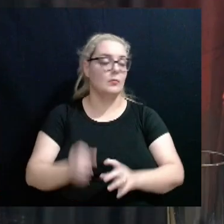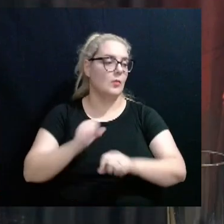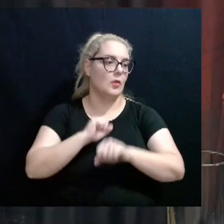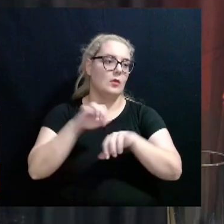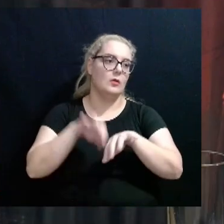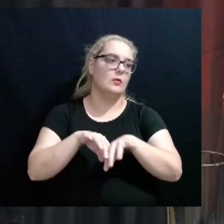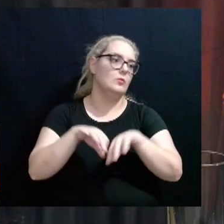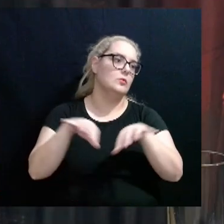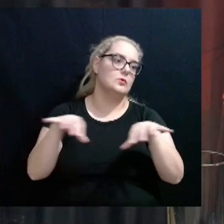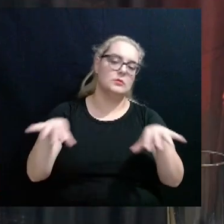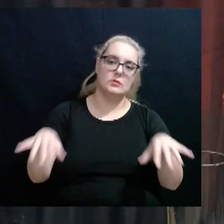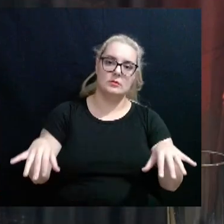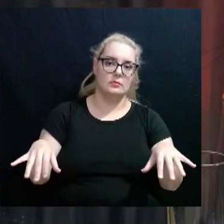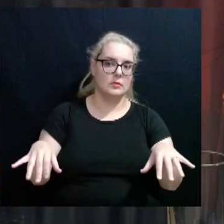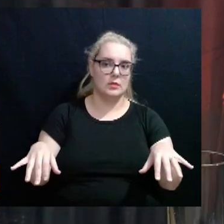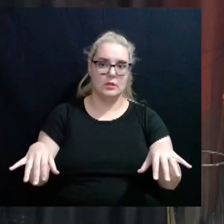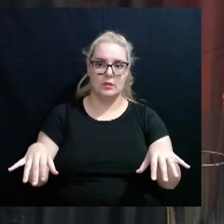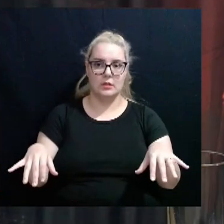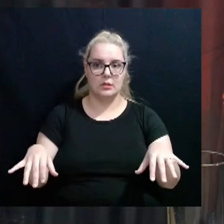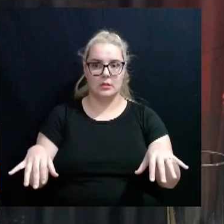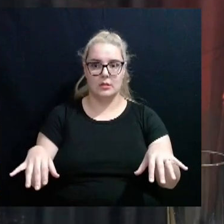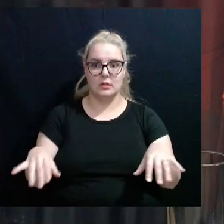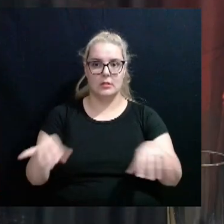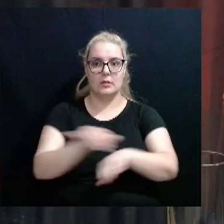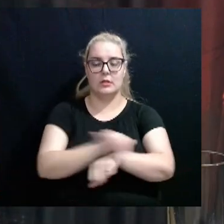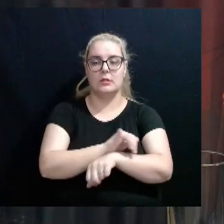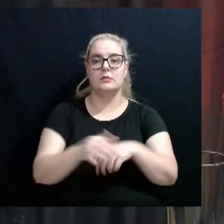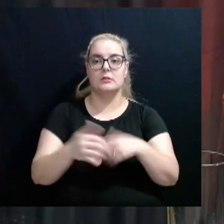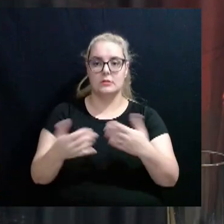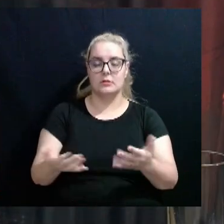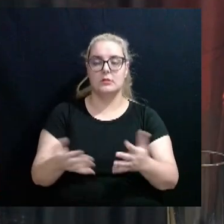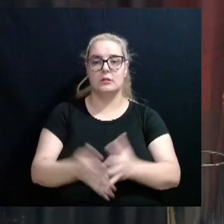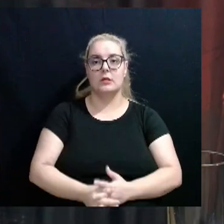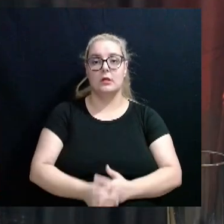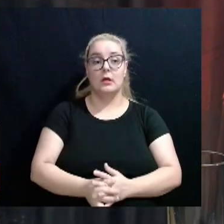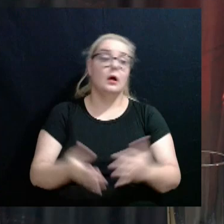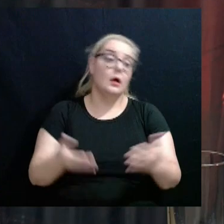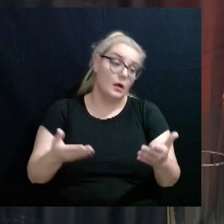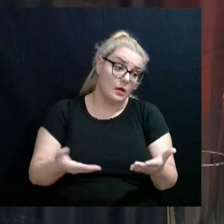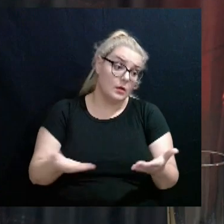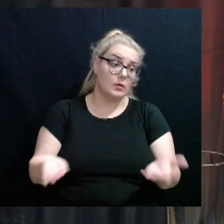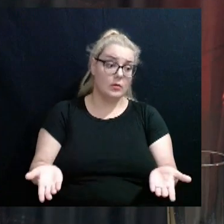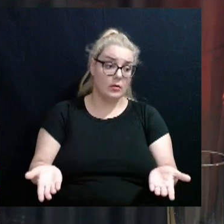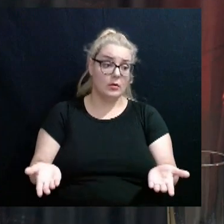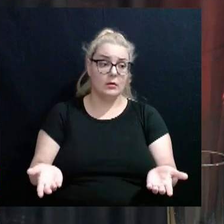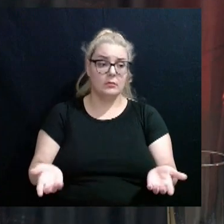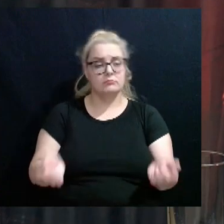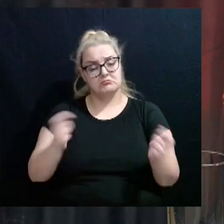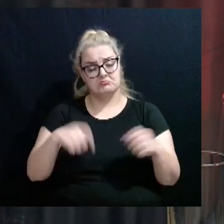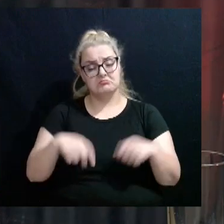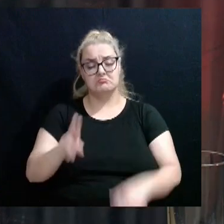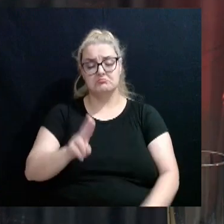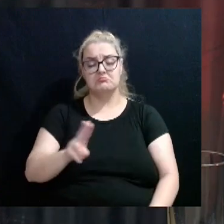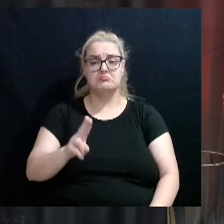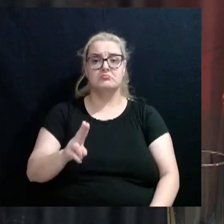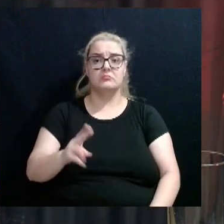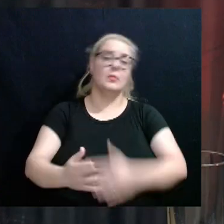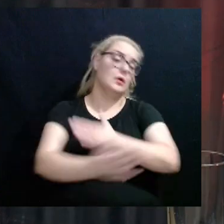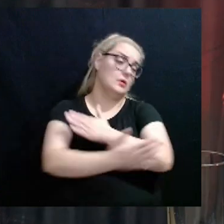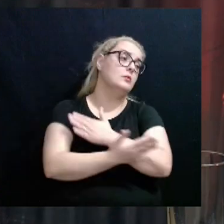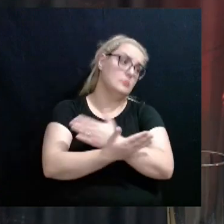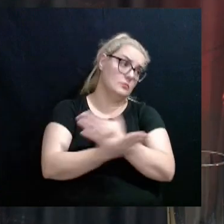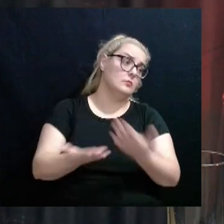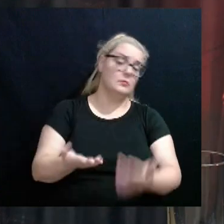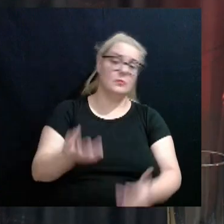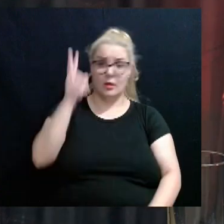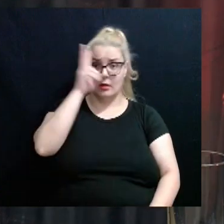né, desta ferramenta. Agora, é possível usar essa ferramenta também a nosso favor, né, para Uhum. contar essa